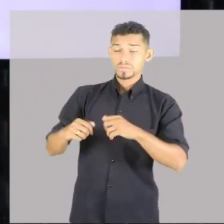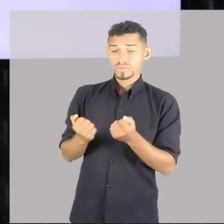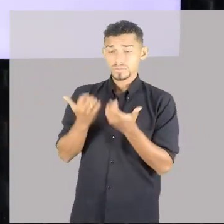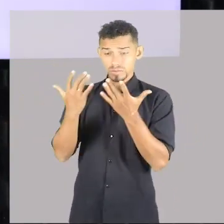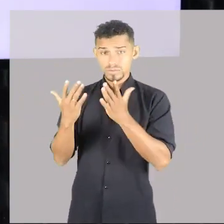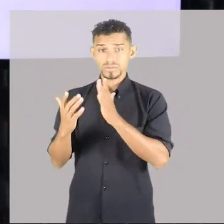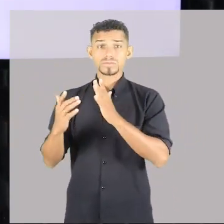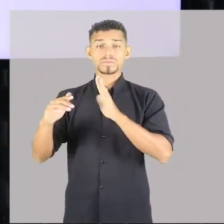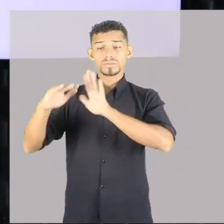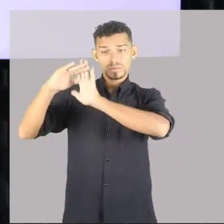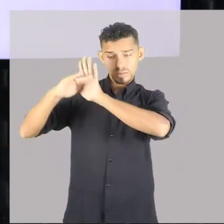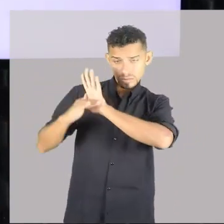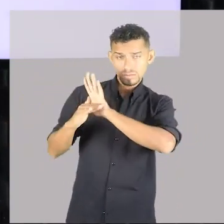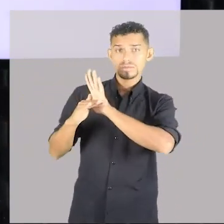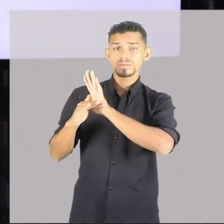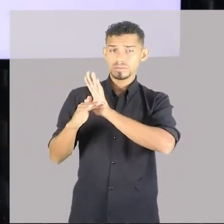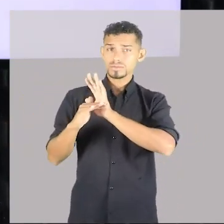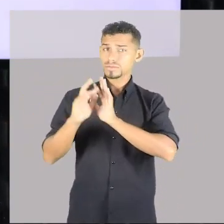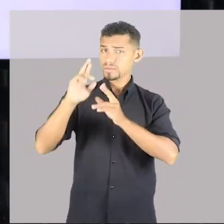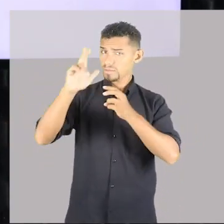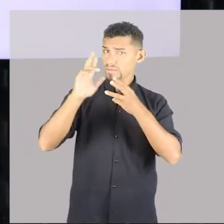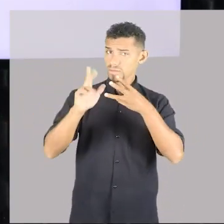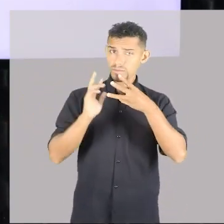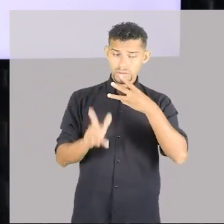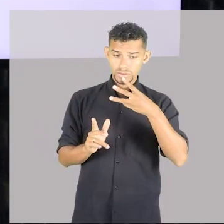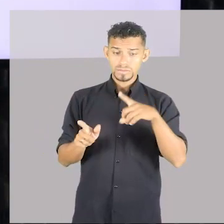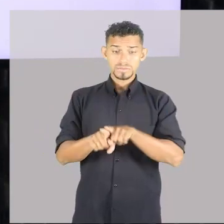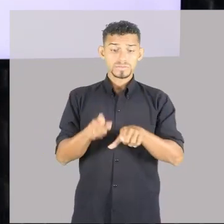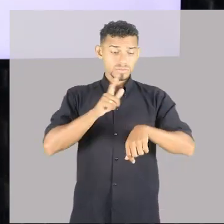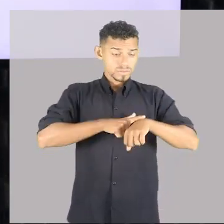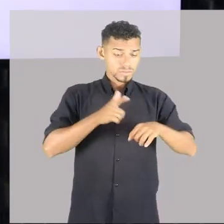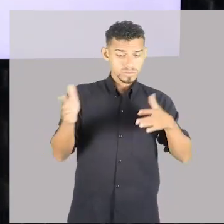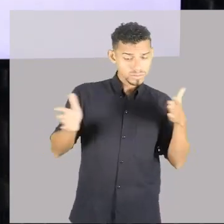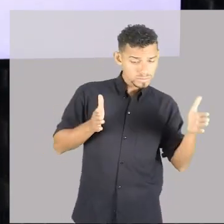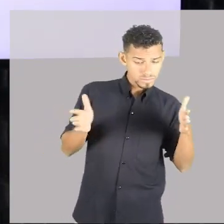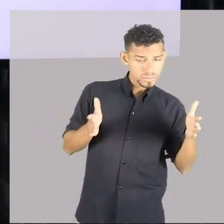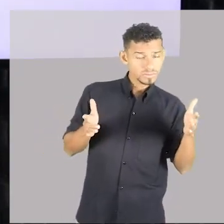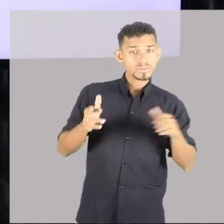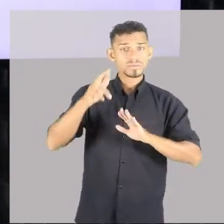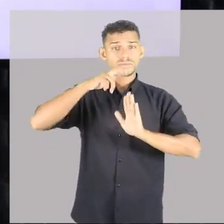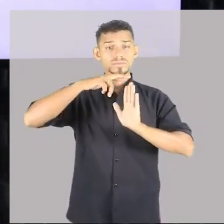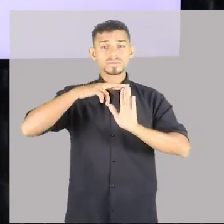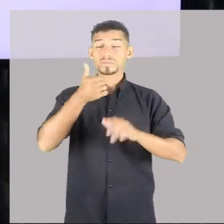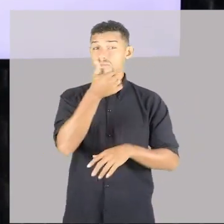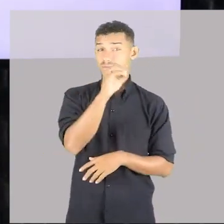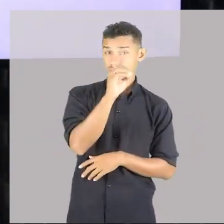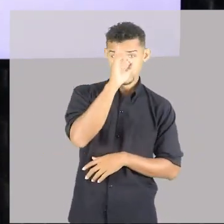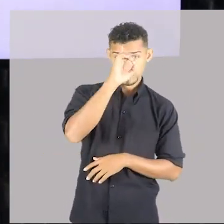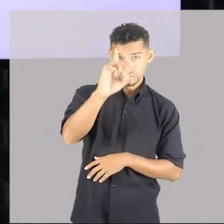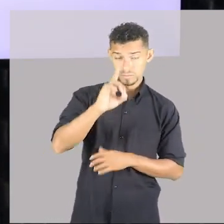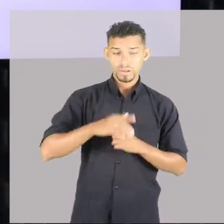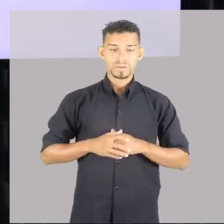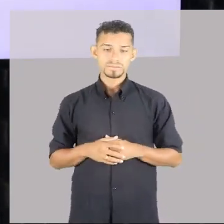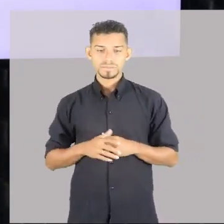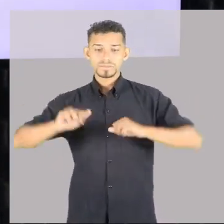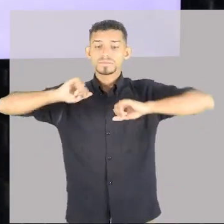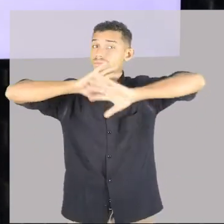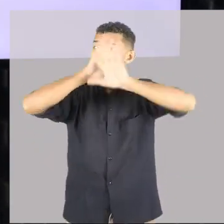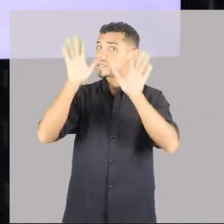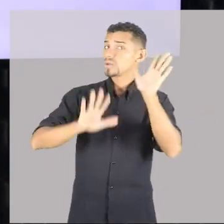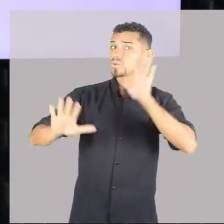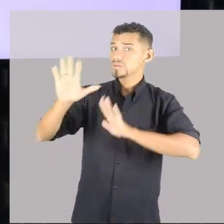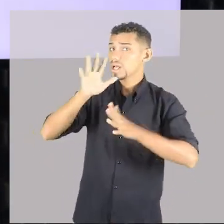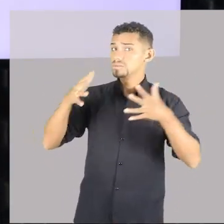legal diversa. O prazo para interposição dos recursos administrativos é de 10 dias. E aí, é claro, cuidado para